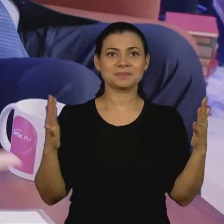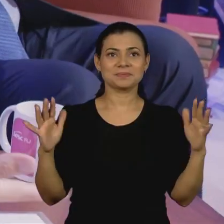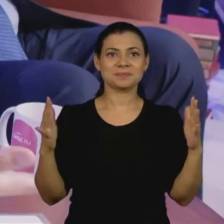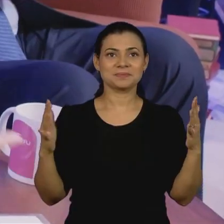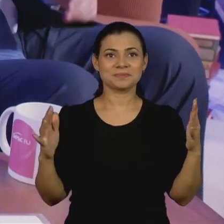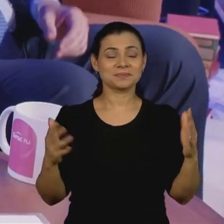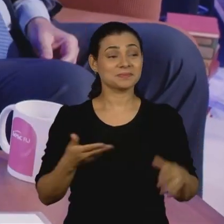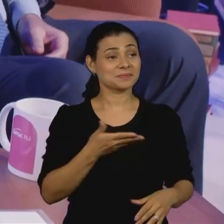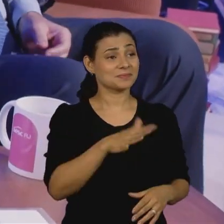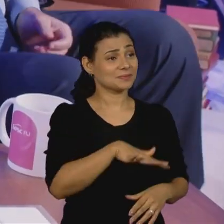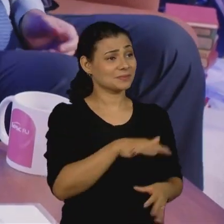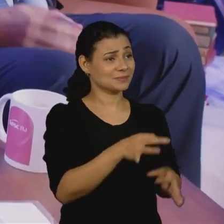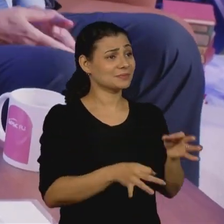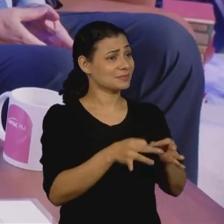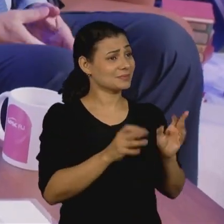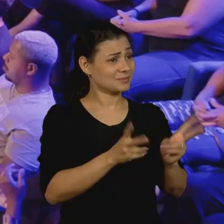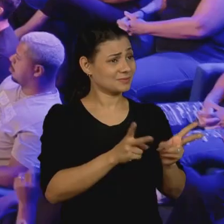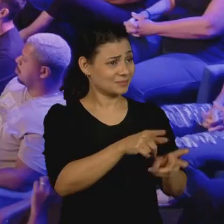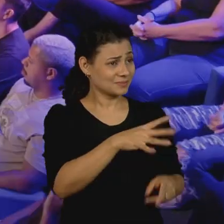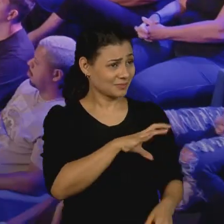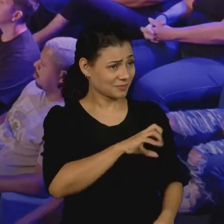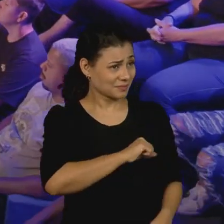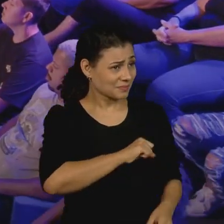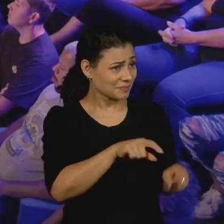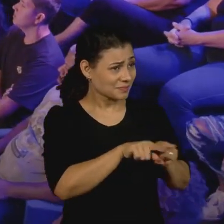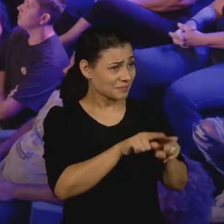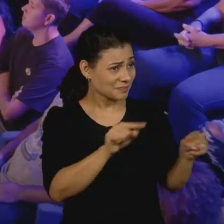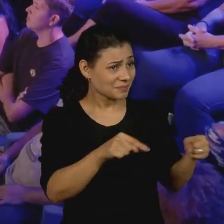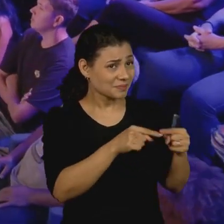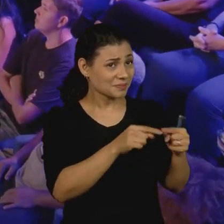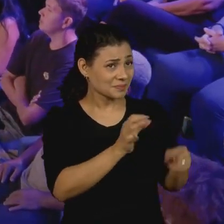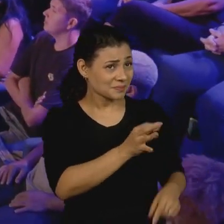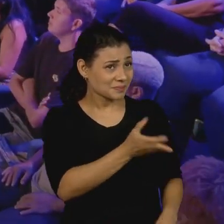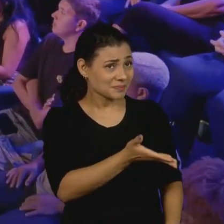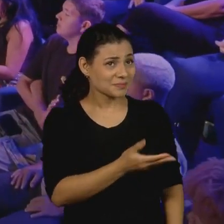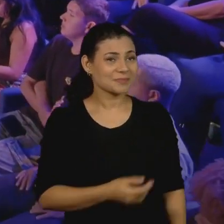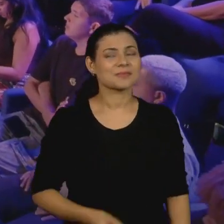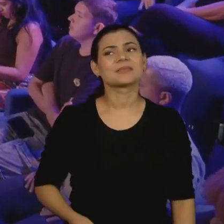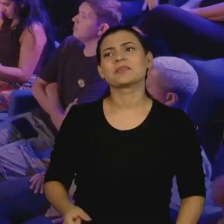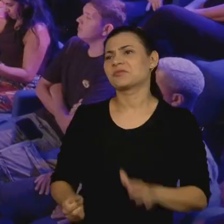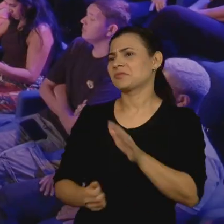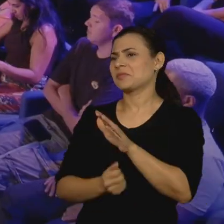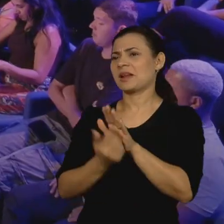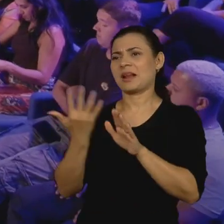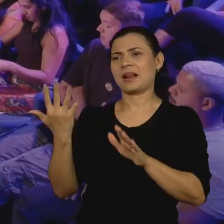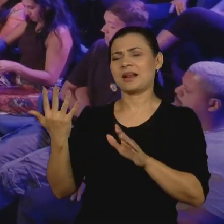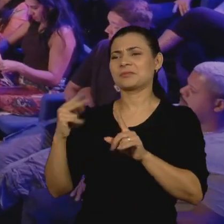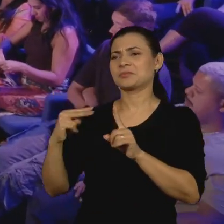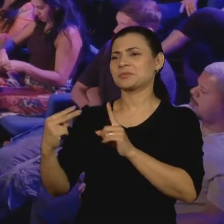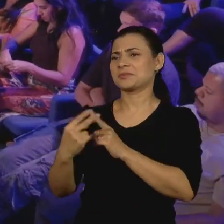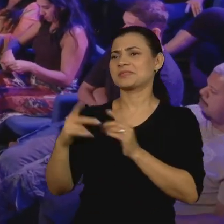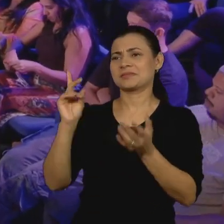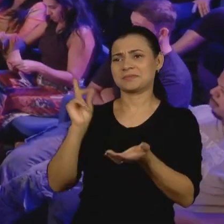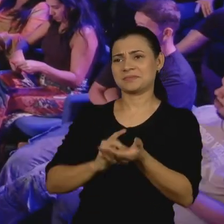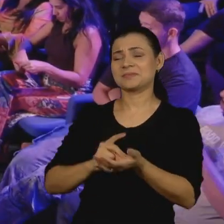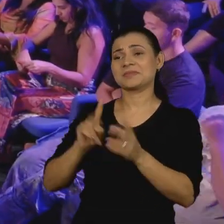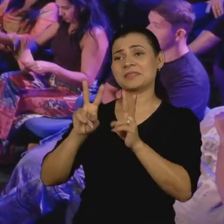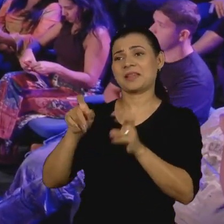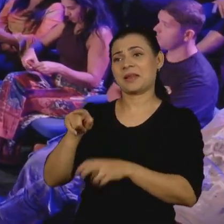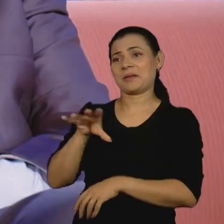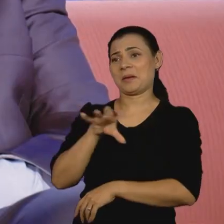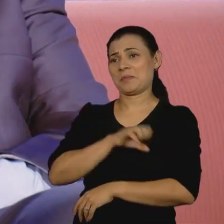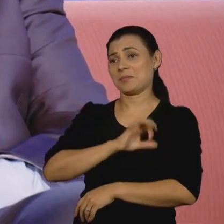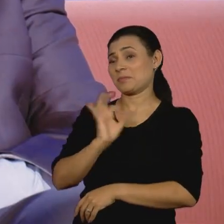O judiciário também trabalha muito com amor, né? Claro, vários aspectos envolvem esse tema,